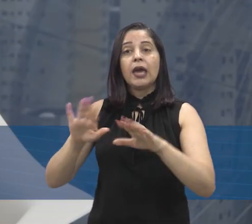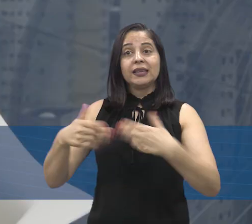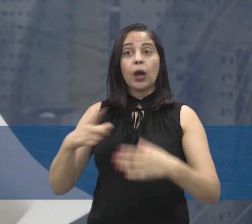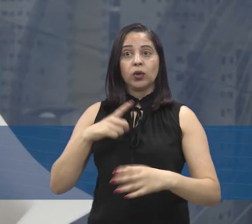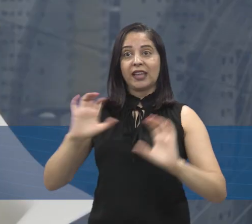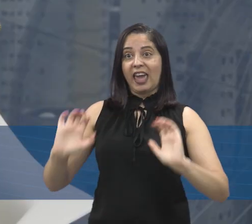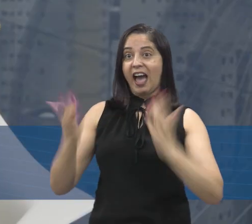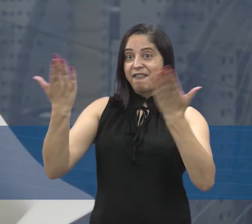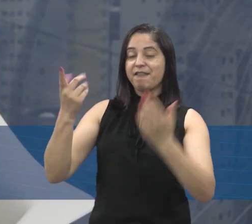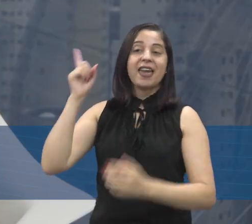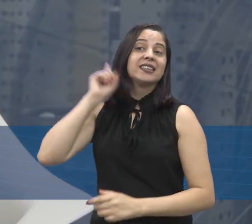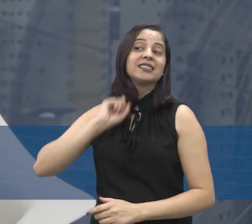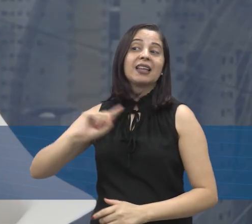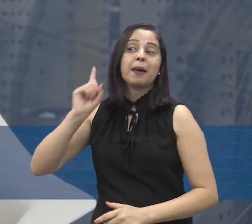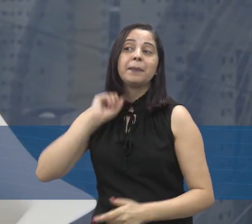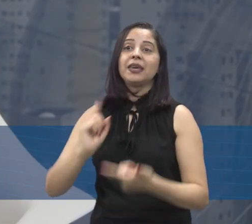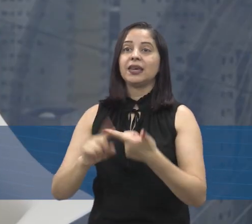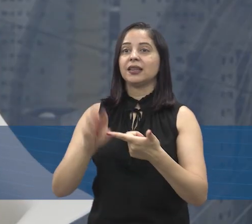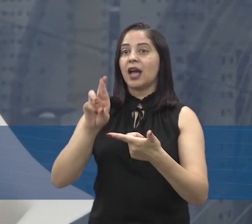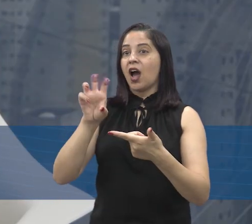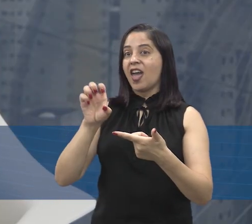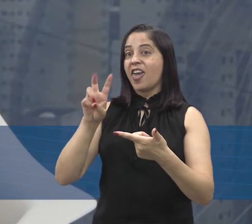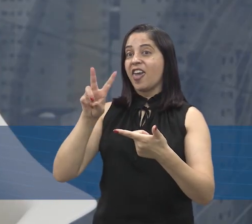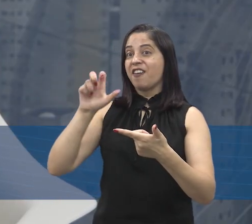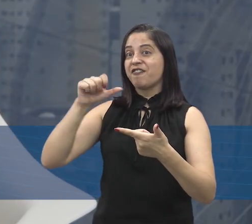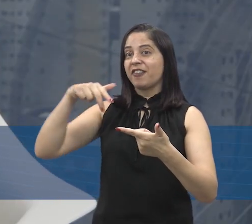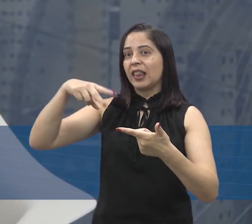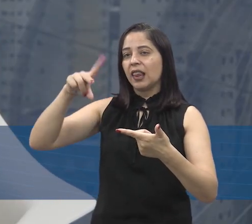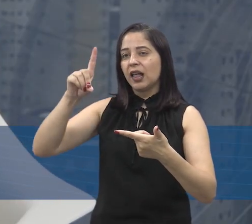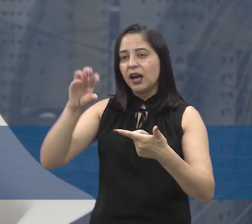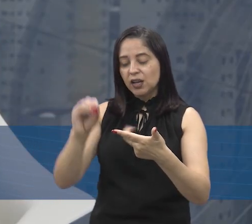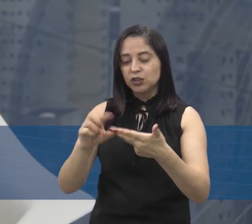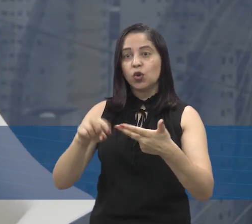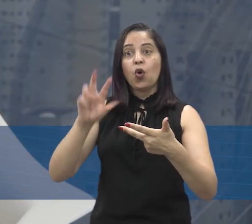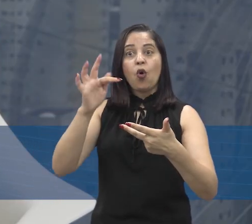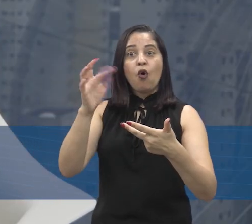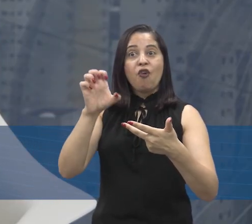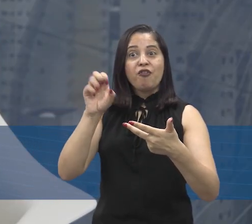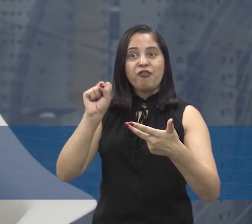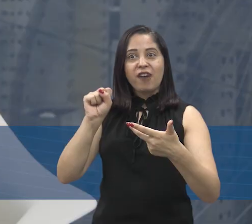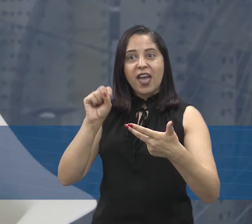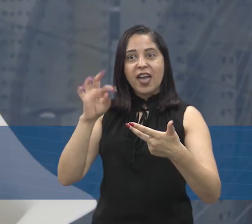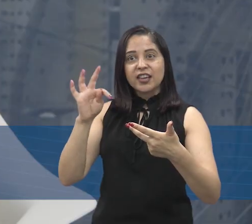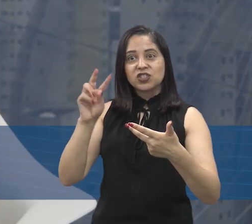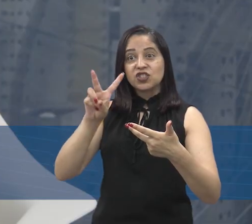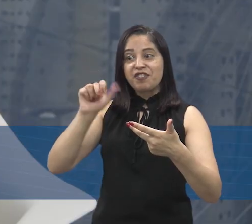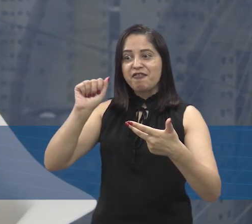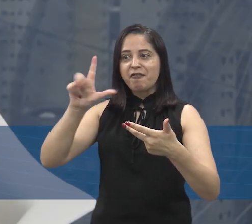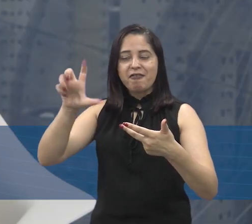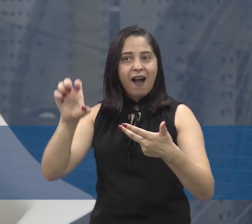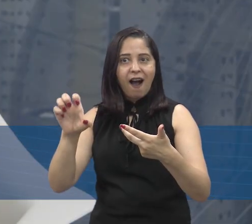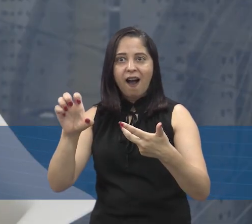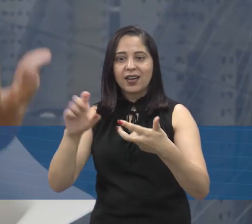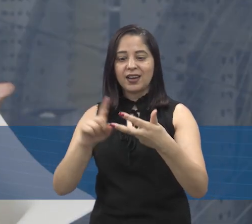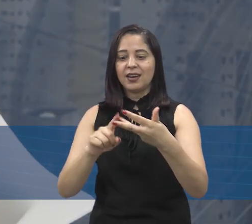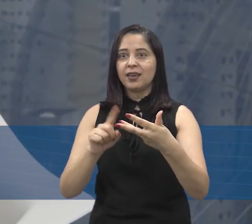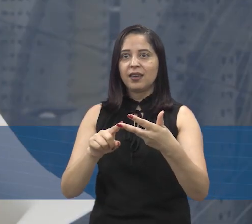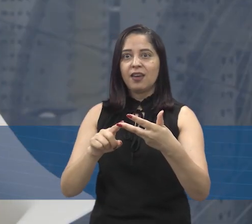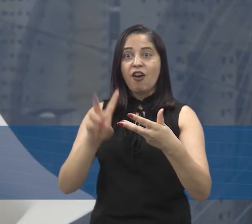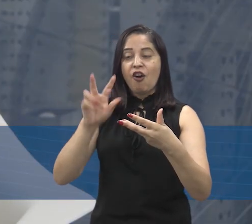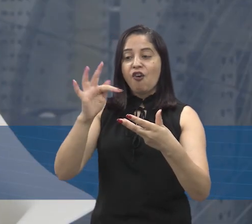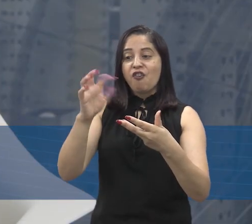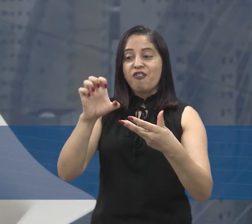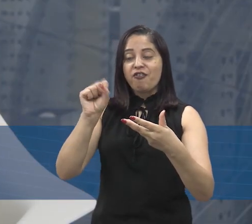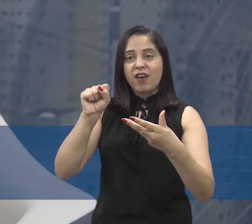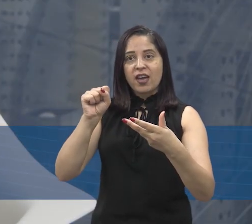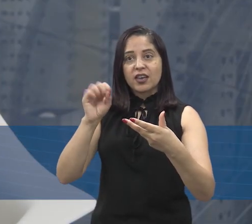Festa do Mineiro, né, o Revelando, o Fest Dança, o Festivale. O Festivale, ele tem um âmbito